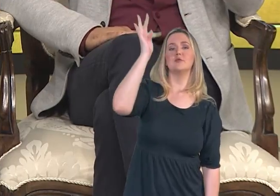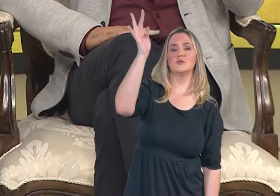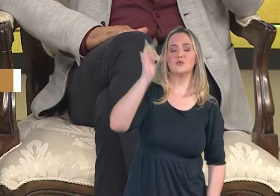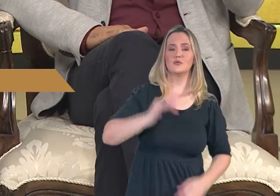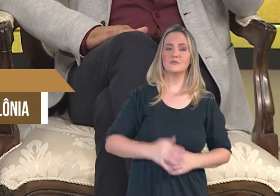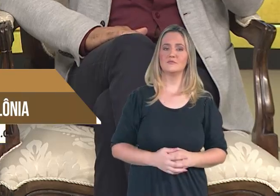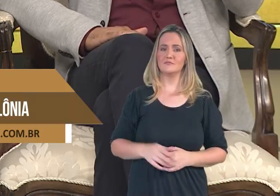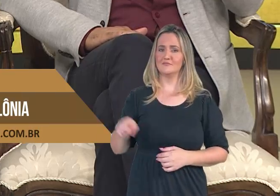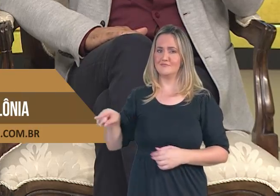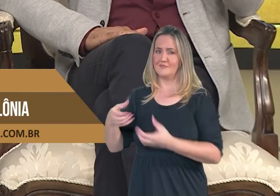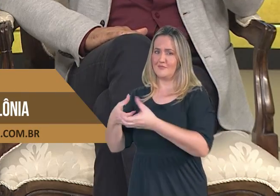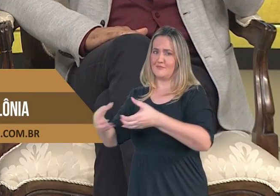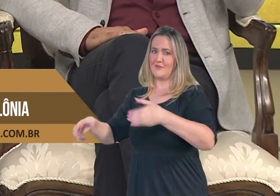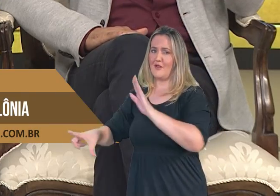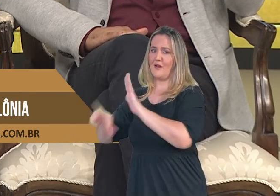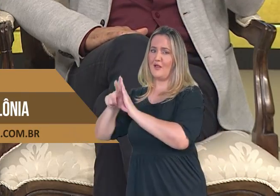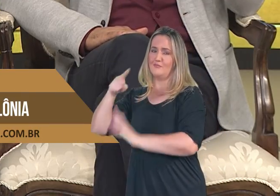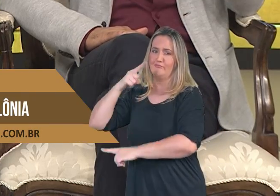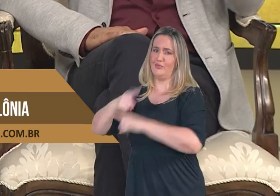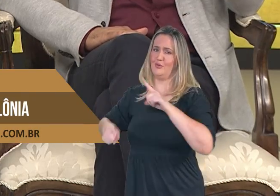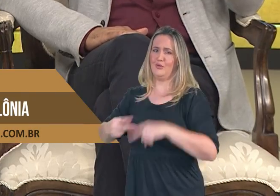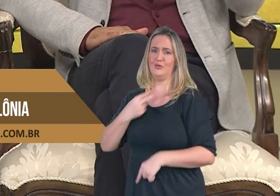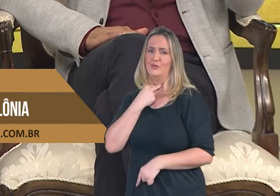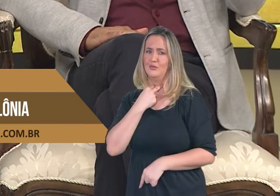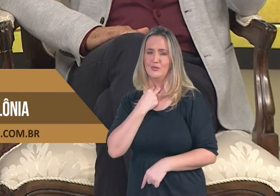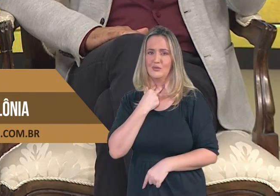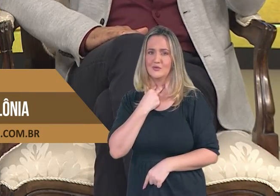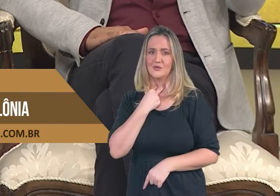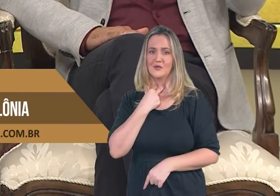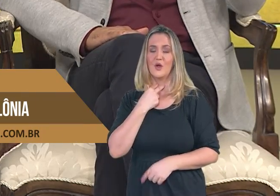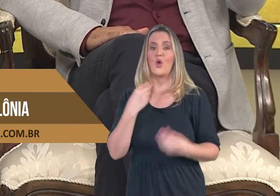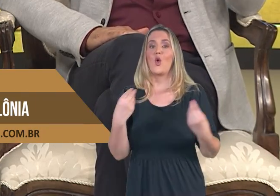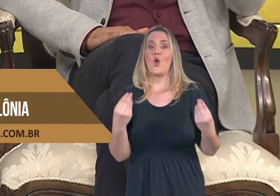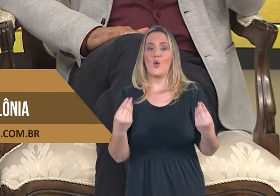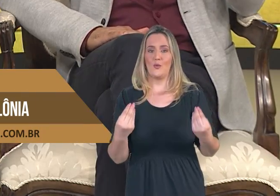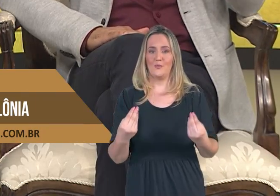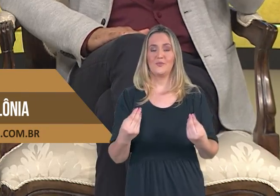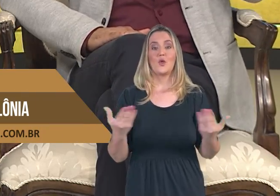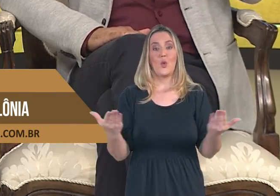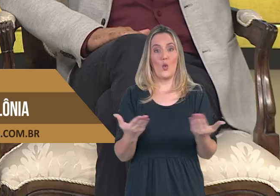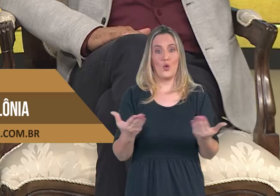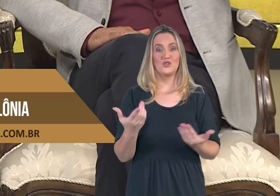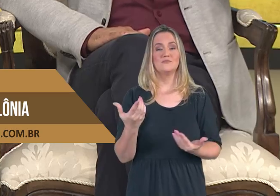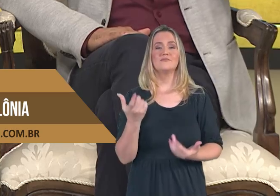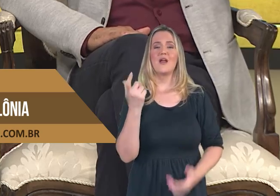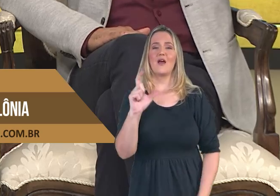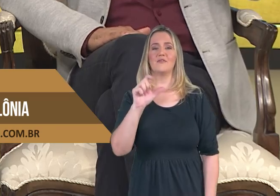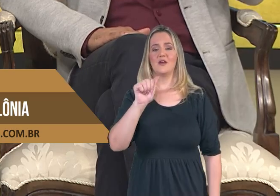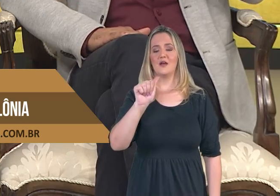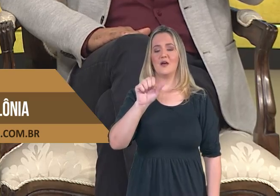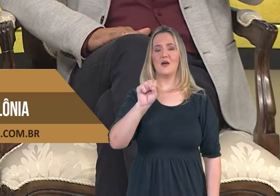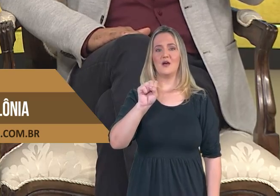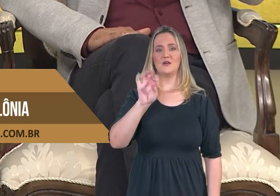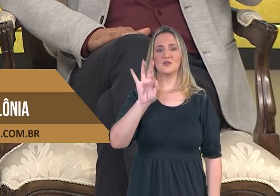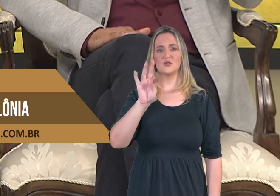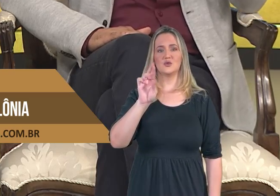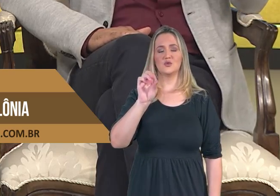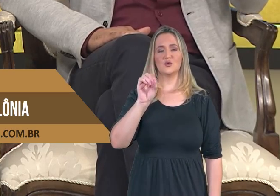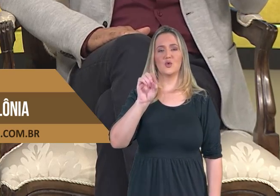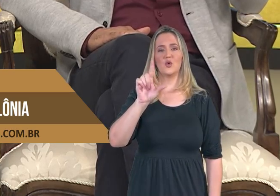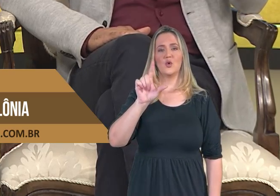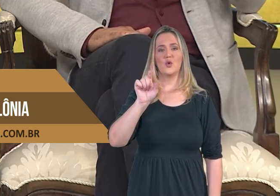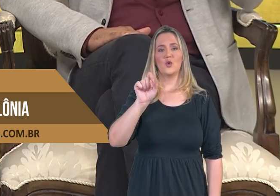palavra atualmente que usamos, astrologia, na língua hebraica significa literalmente adivinhar com os céus.